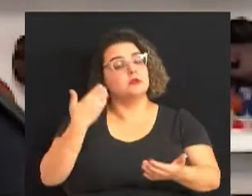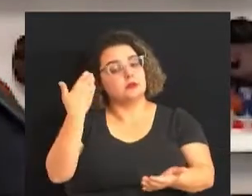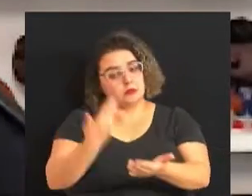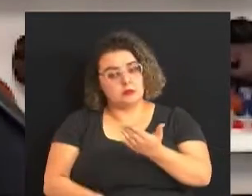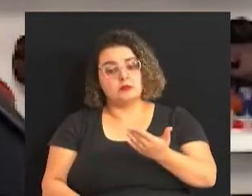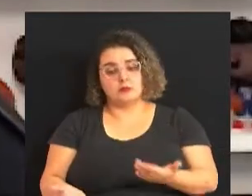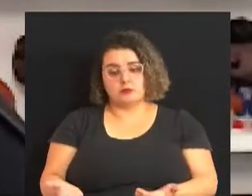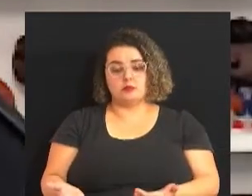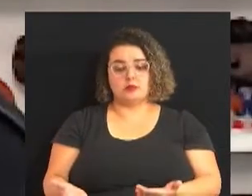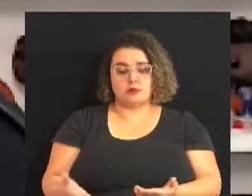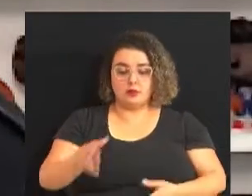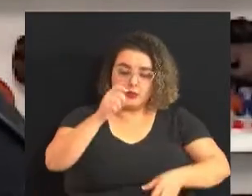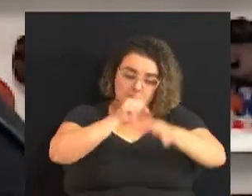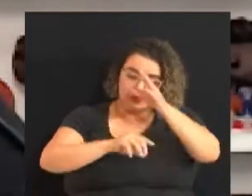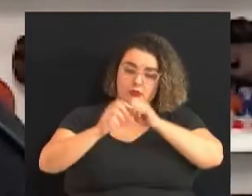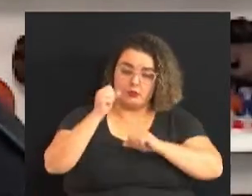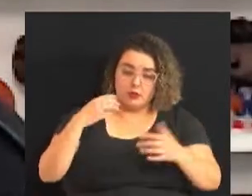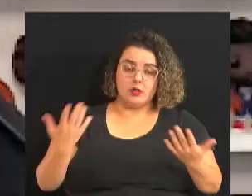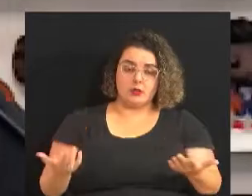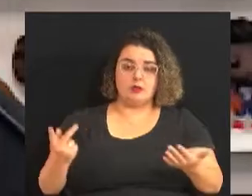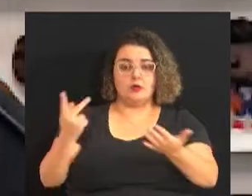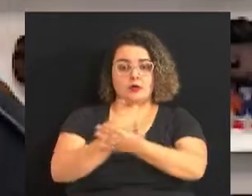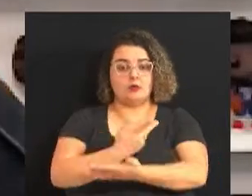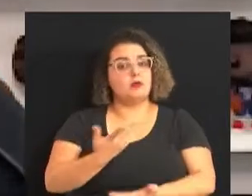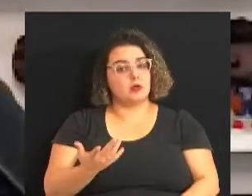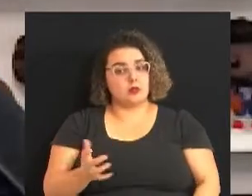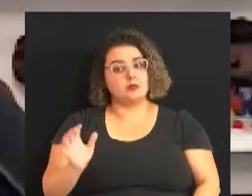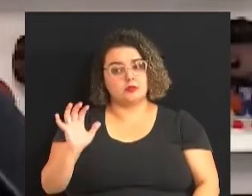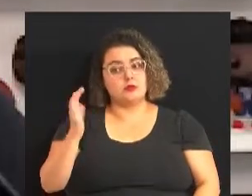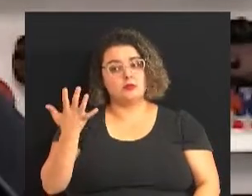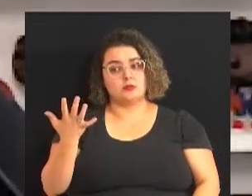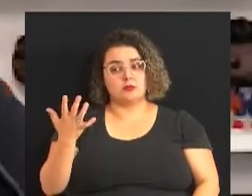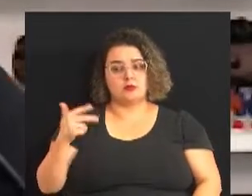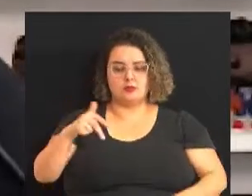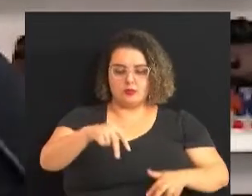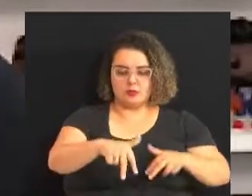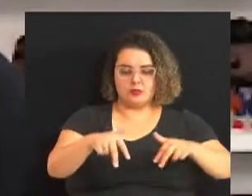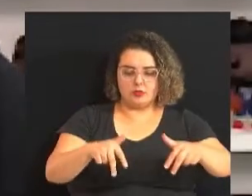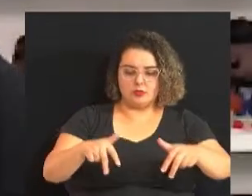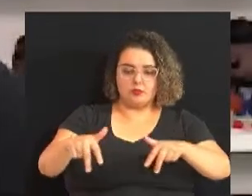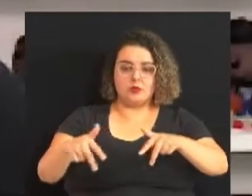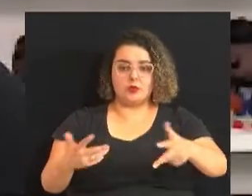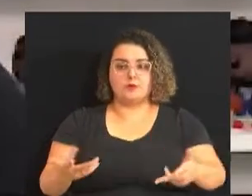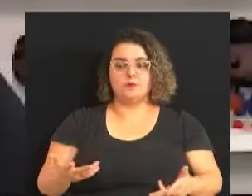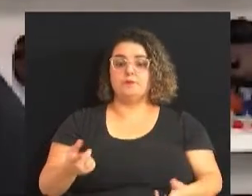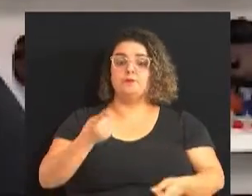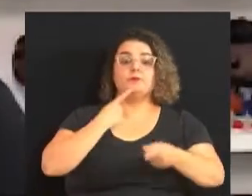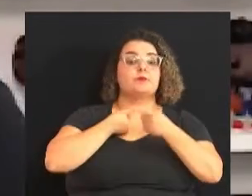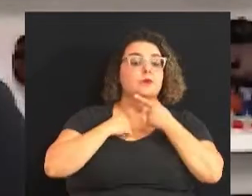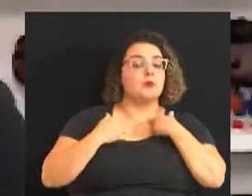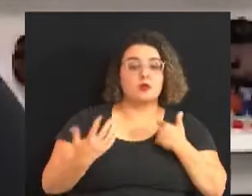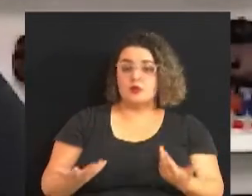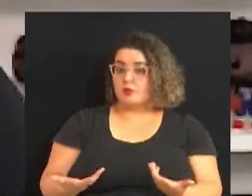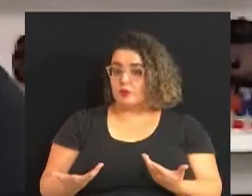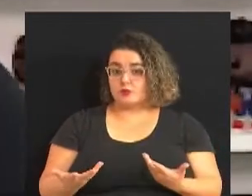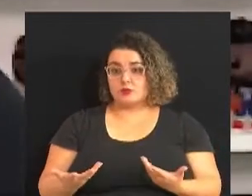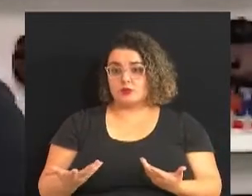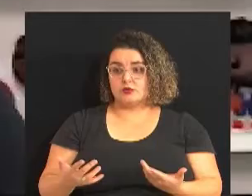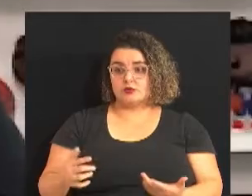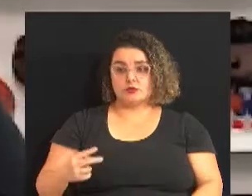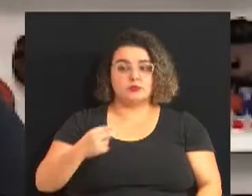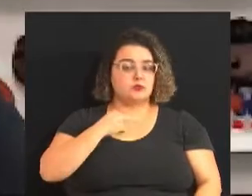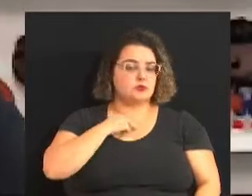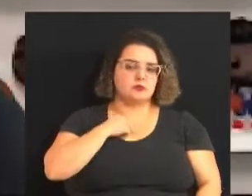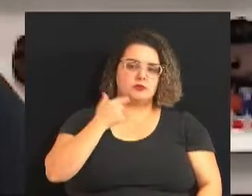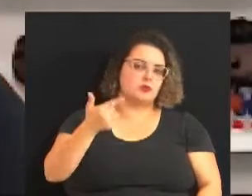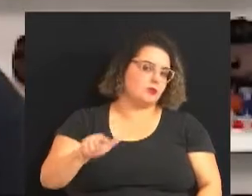mais. Foram erros cometidos de posicionamento, de vontade, que você não pode repetir contra